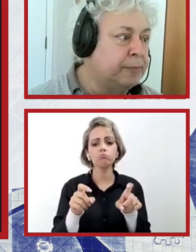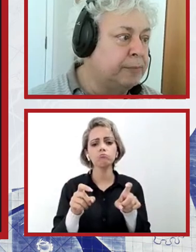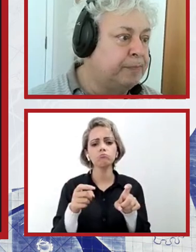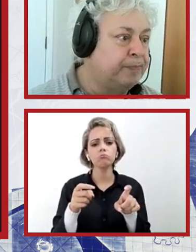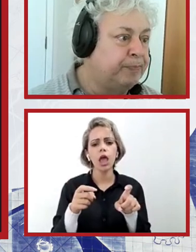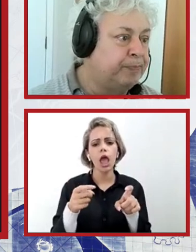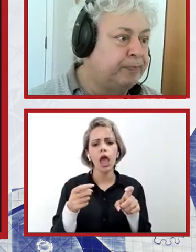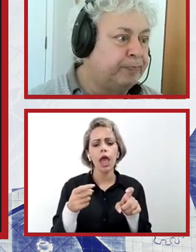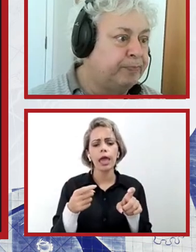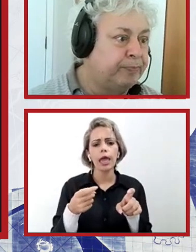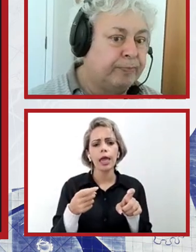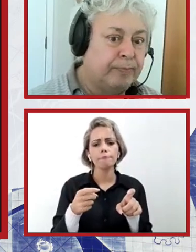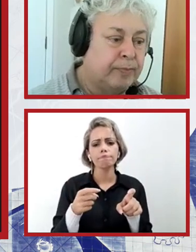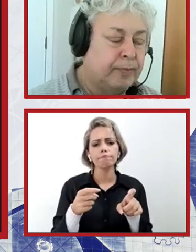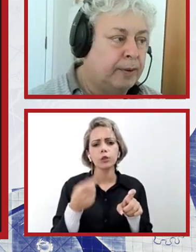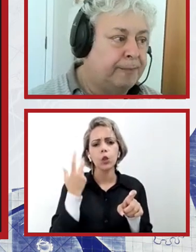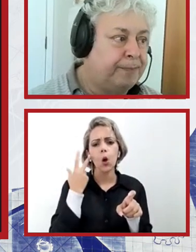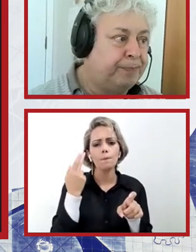não conhece.